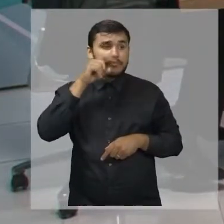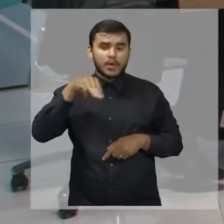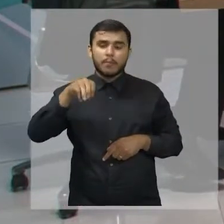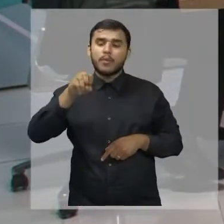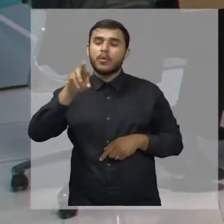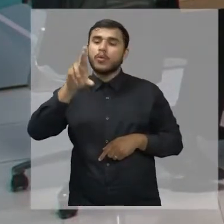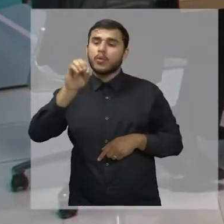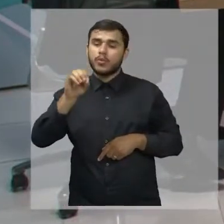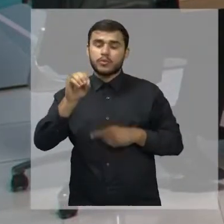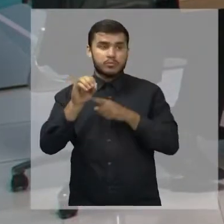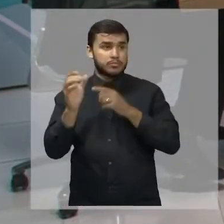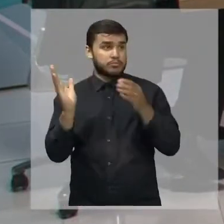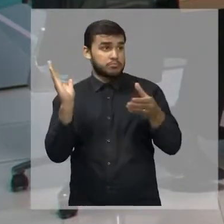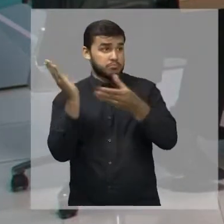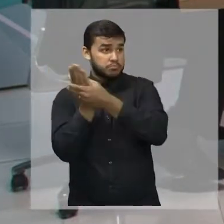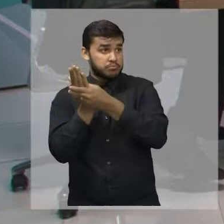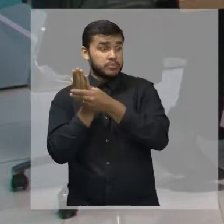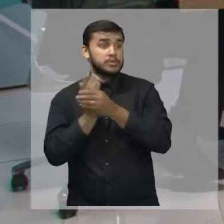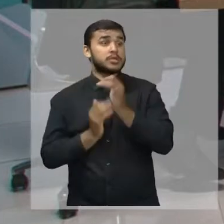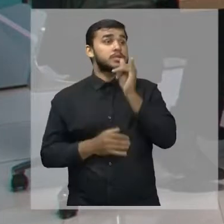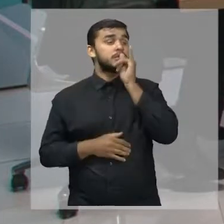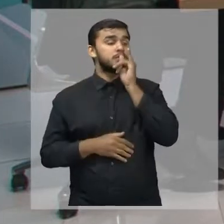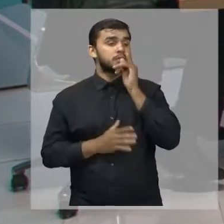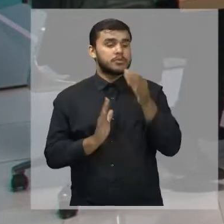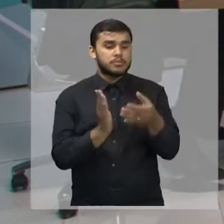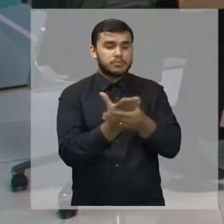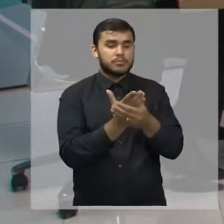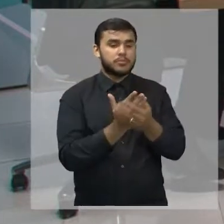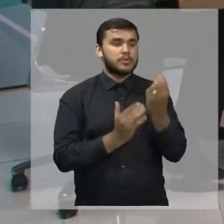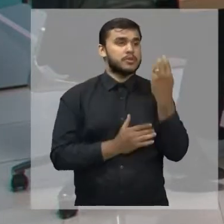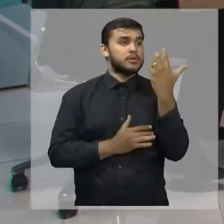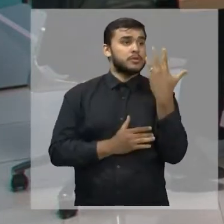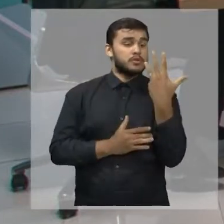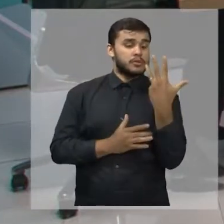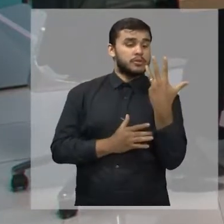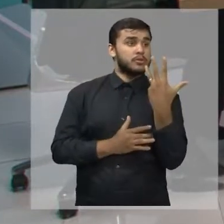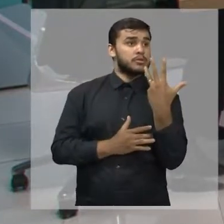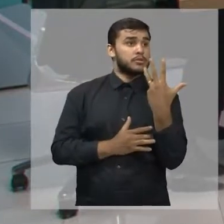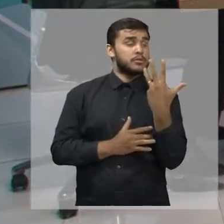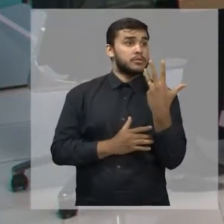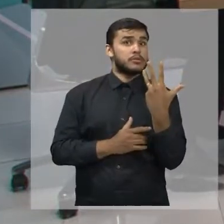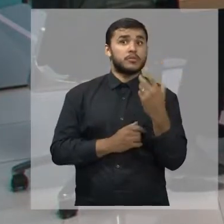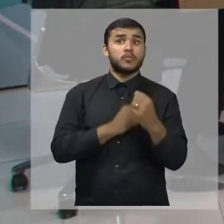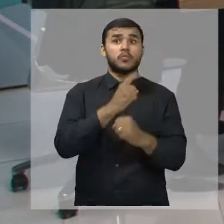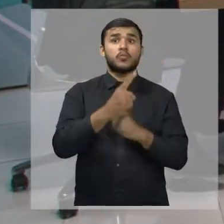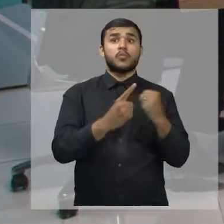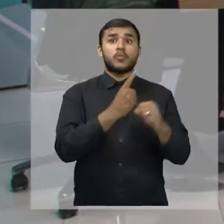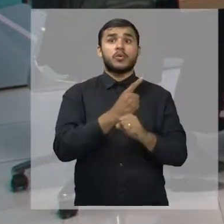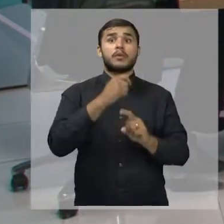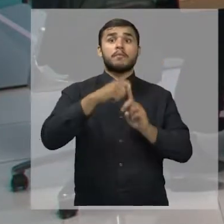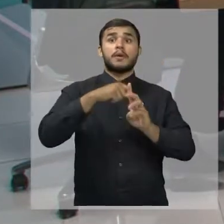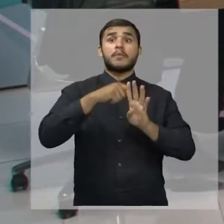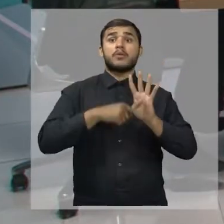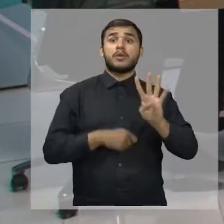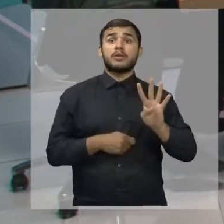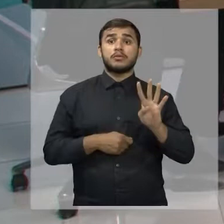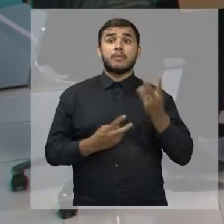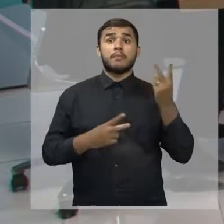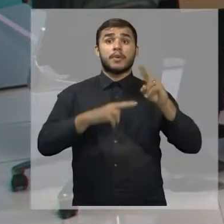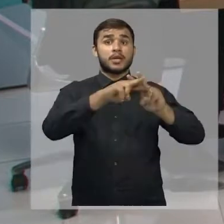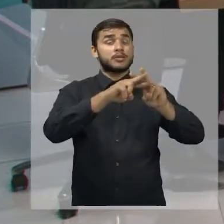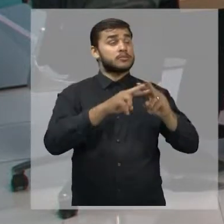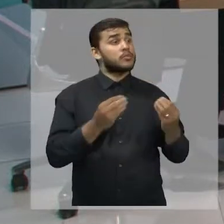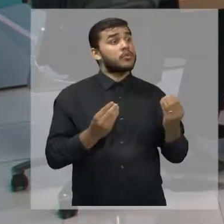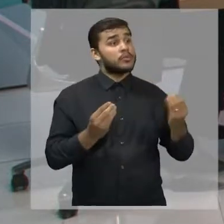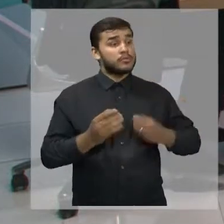do Lula for anulado, como é que fica? Ele está aí há 1 ano e 4 meses preso. Aí é o seguinte, o direito penal, ele se pauta...